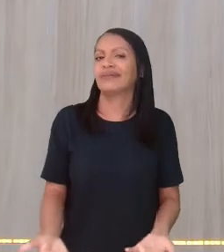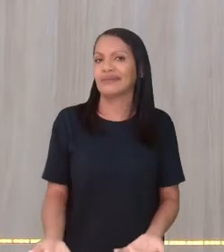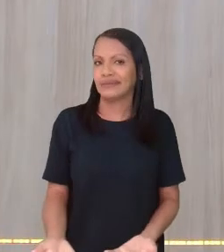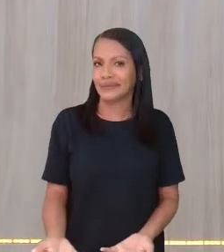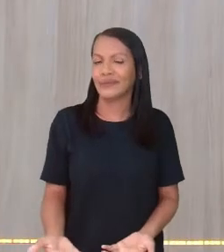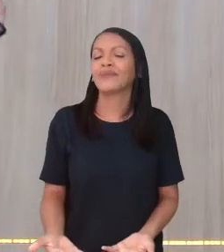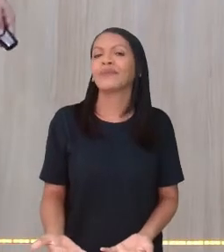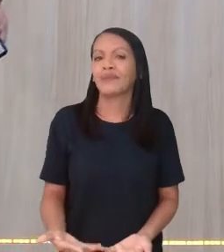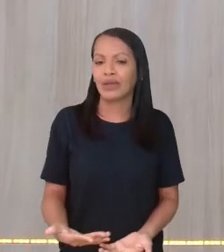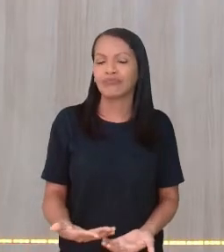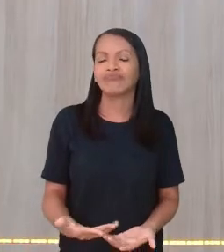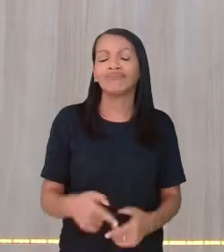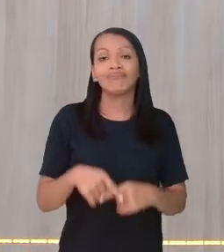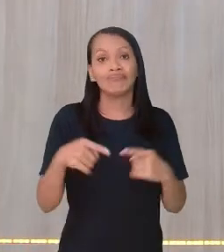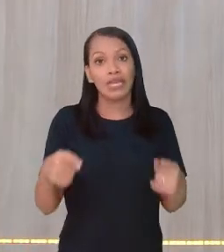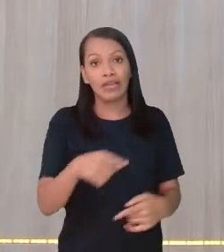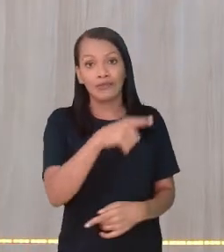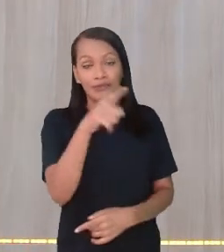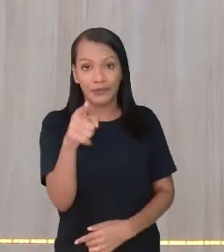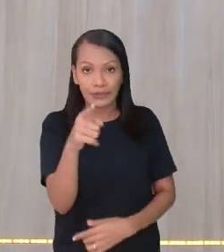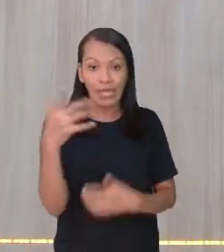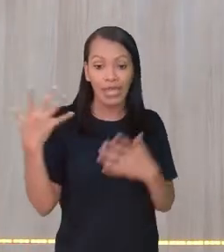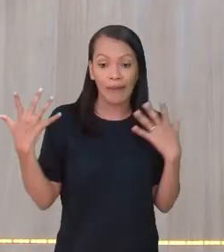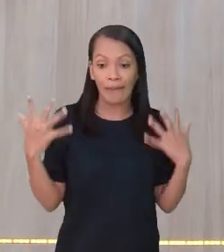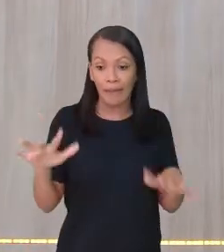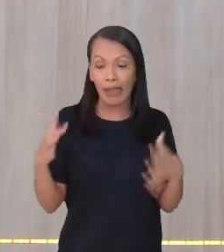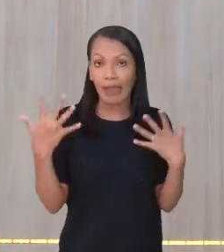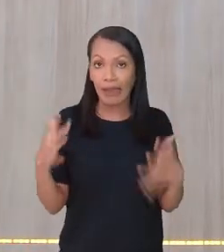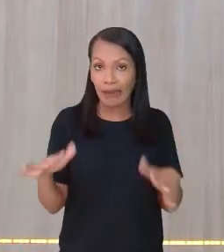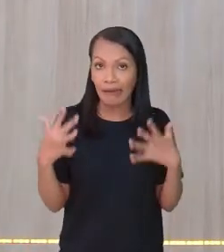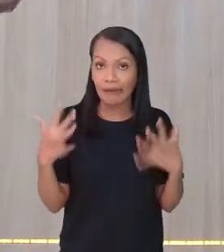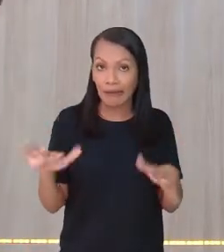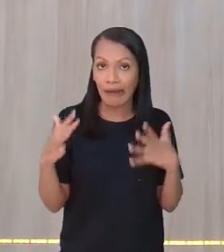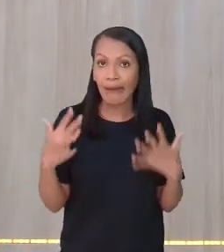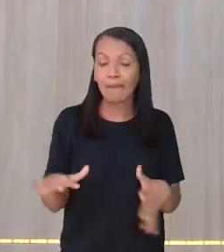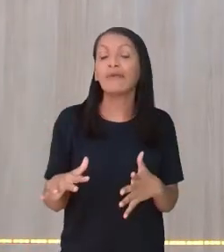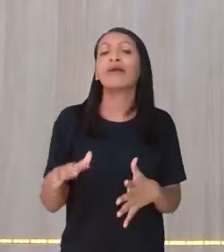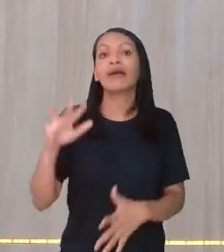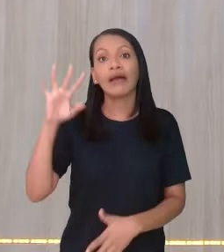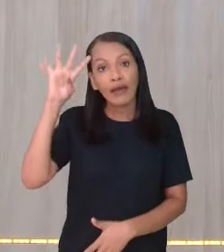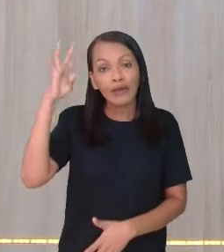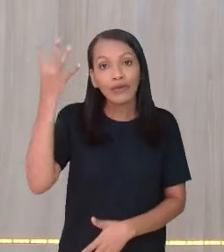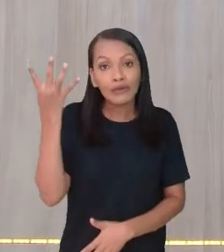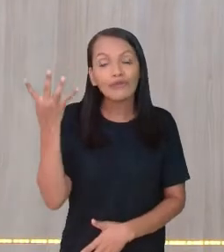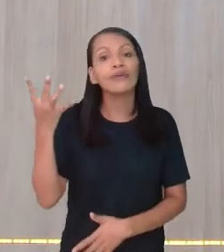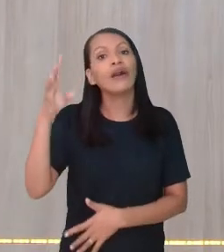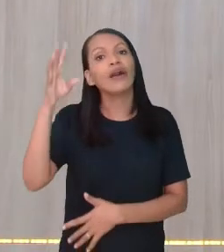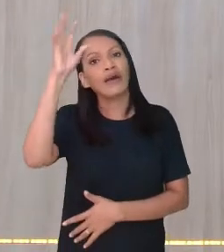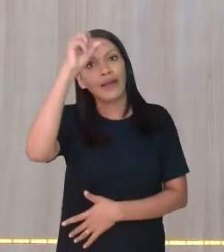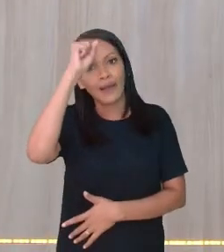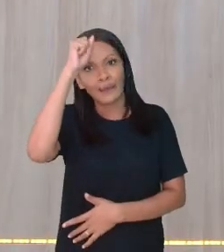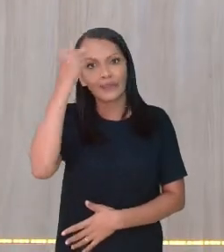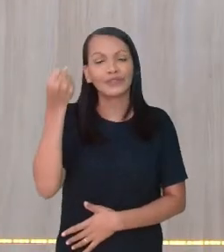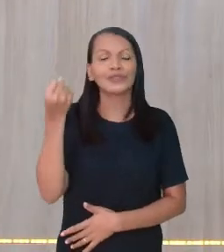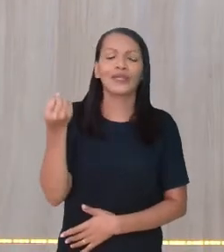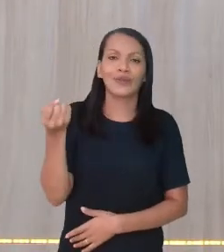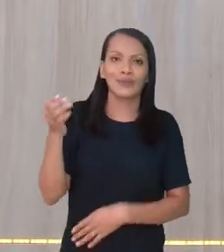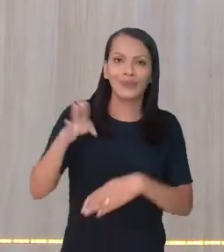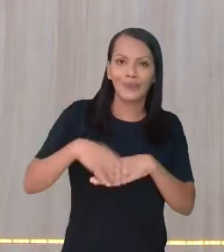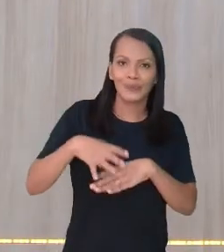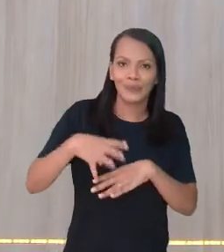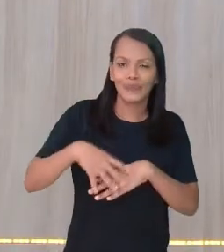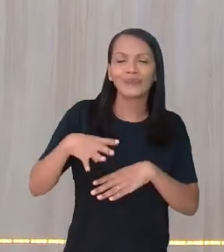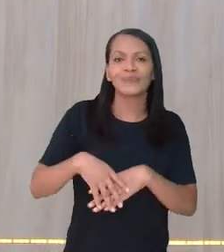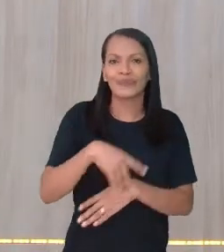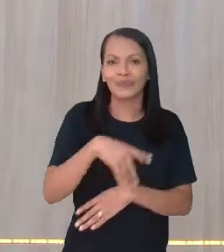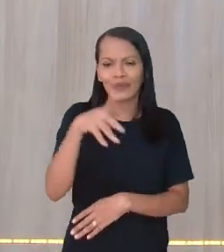mas parabéns para você que decidiu estar aqui com a gente hoje, aprendendo um pouco mais de matemática, que é algo